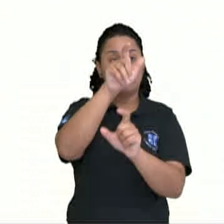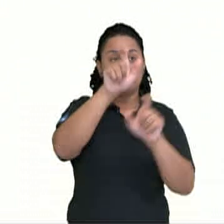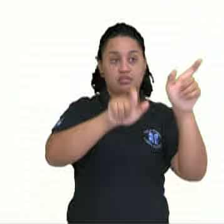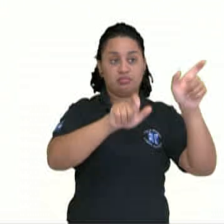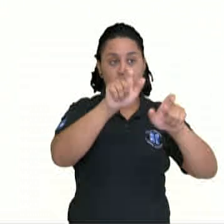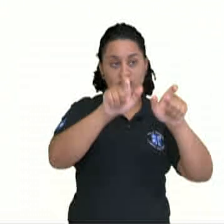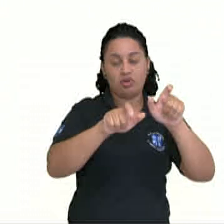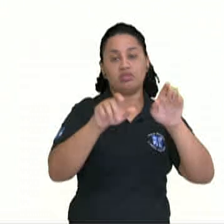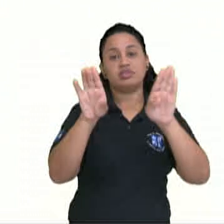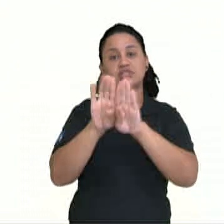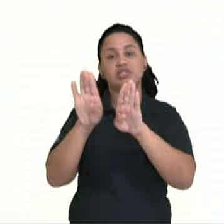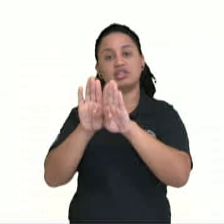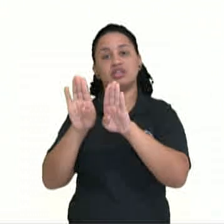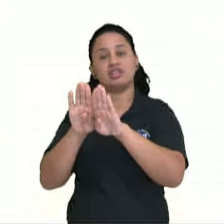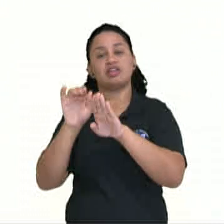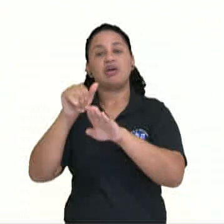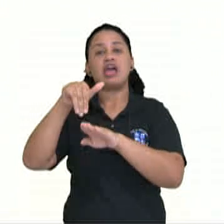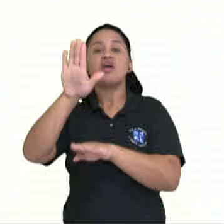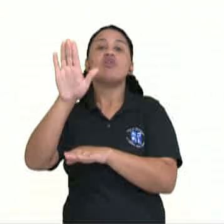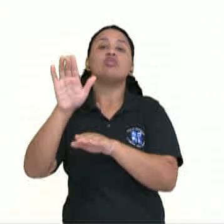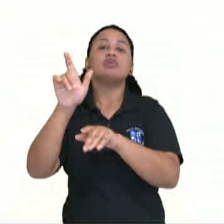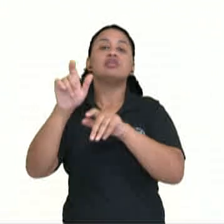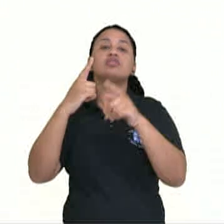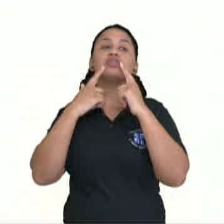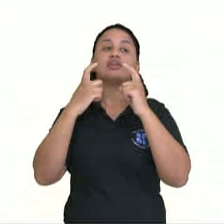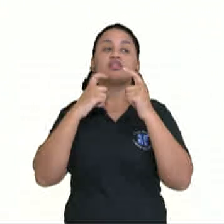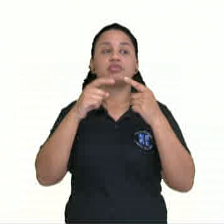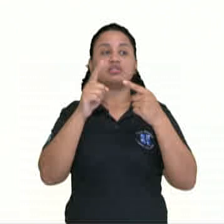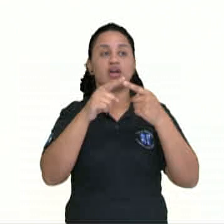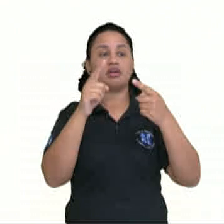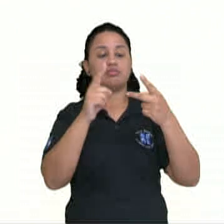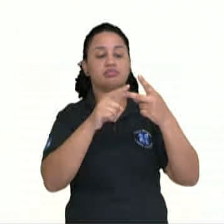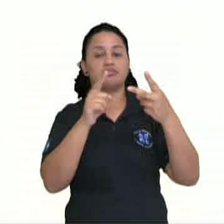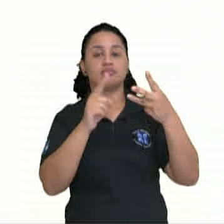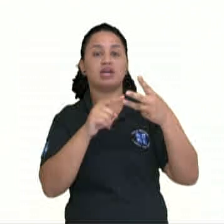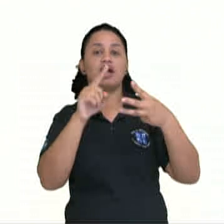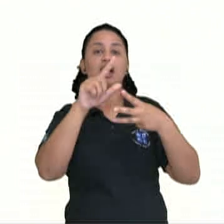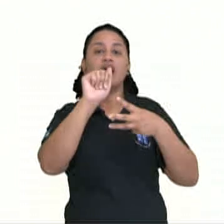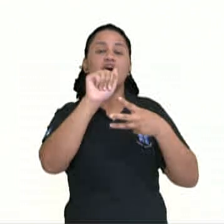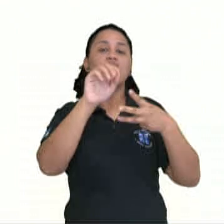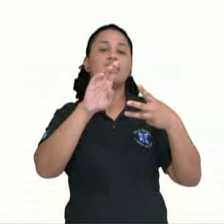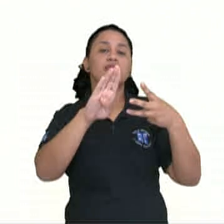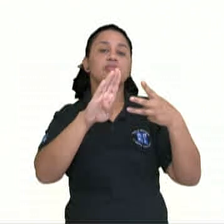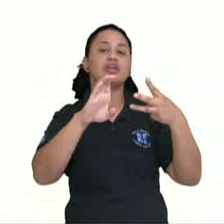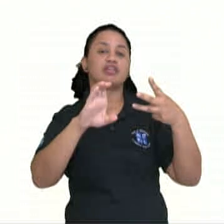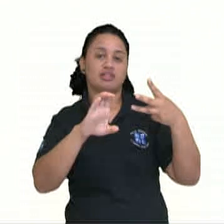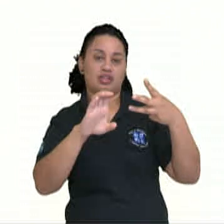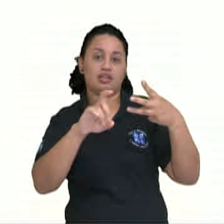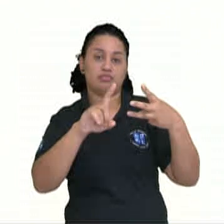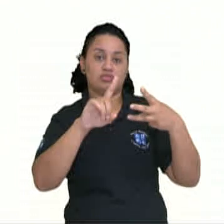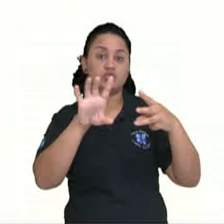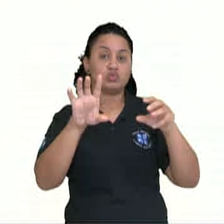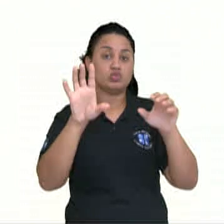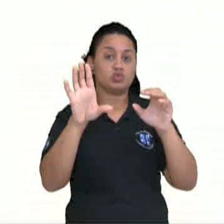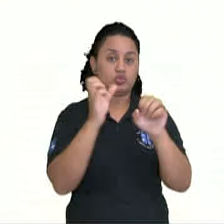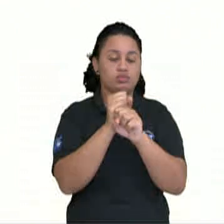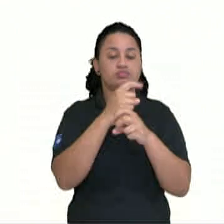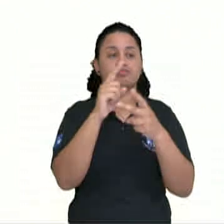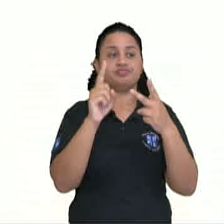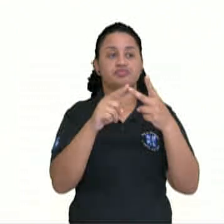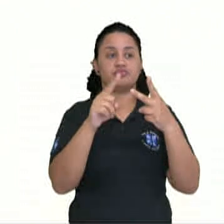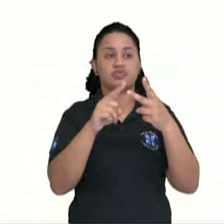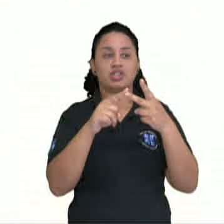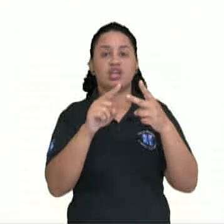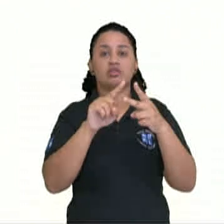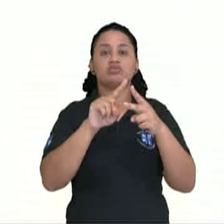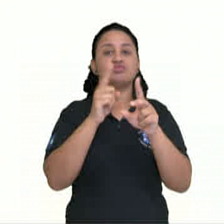As partes grifadas, mais gente, também aumentaram. Existe uma relação de adição, existe uma relação